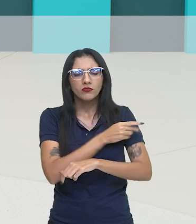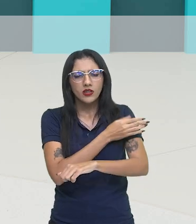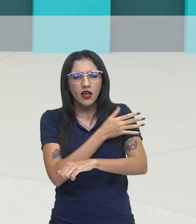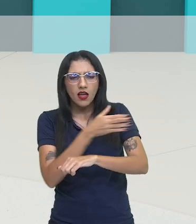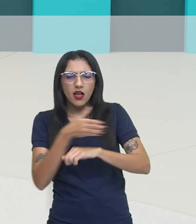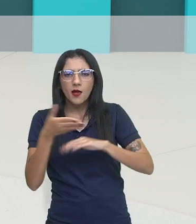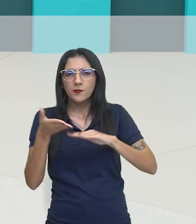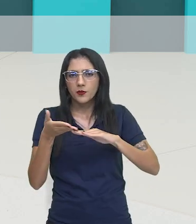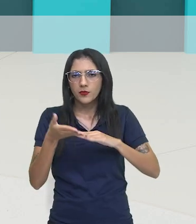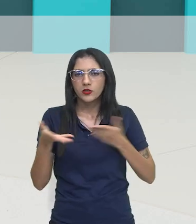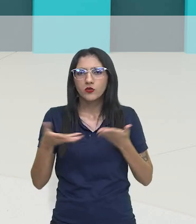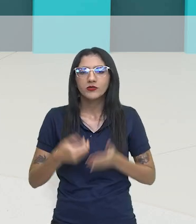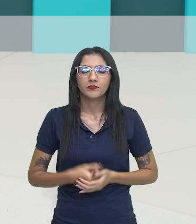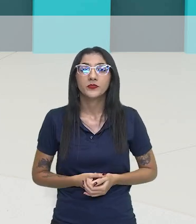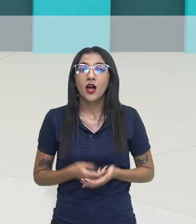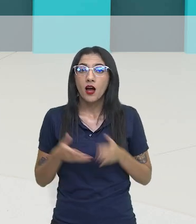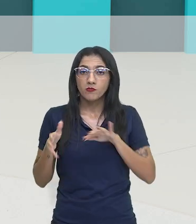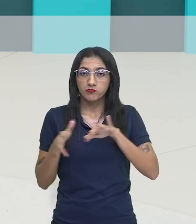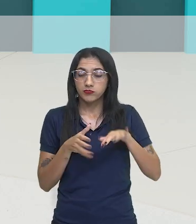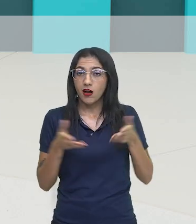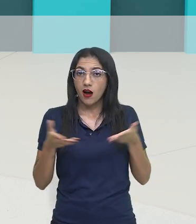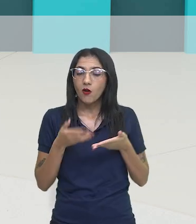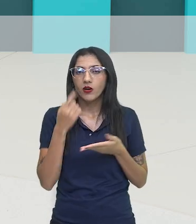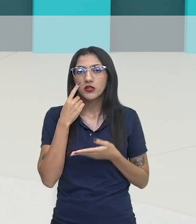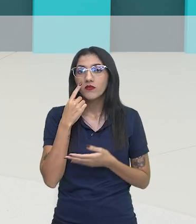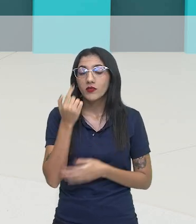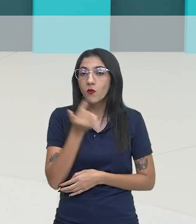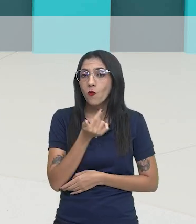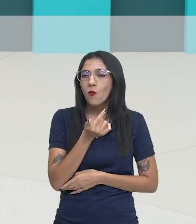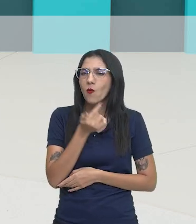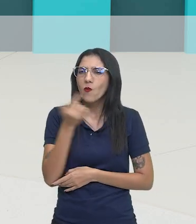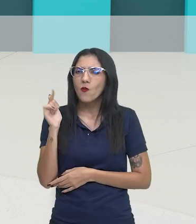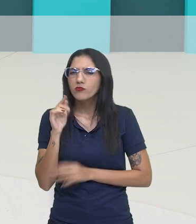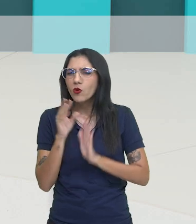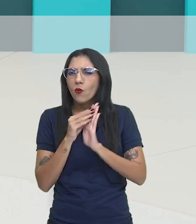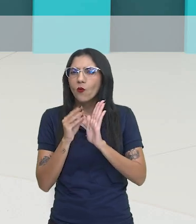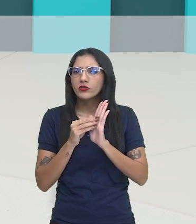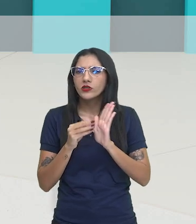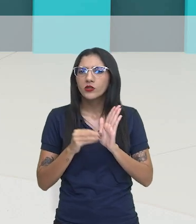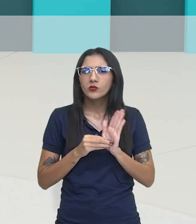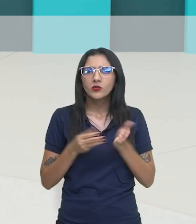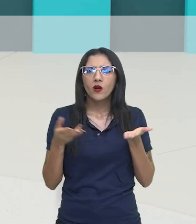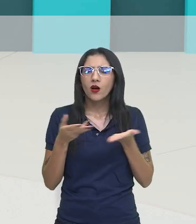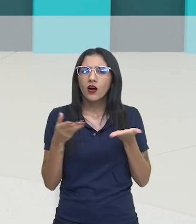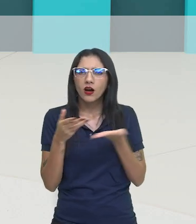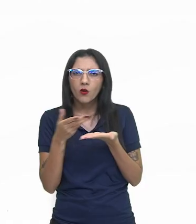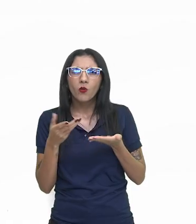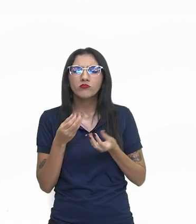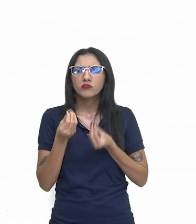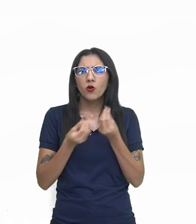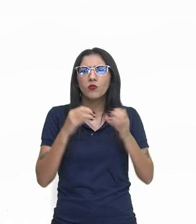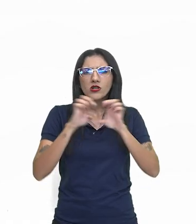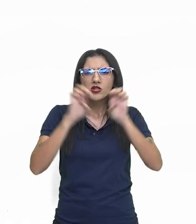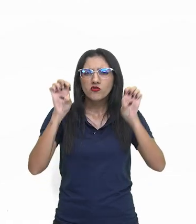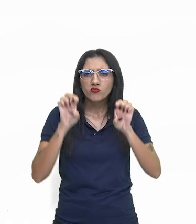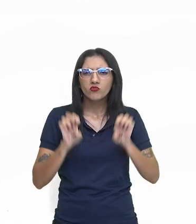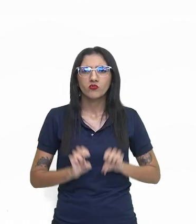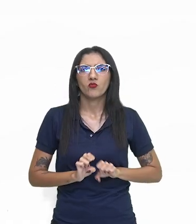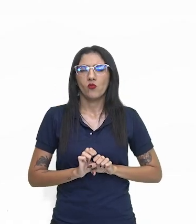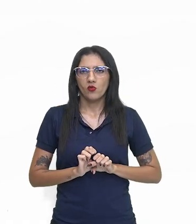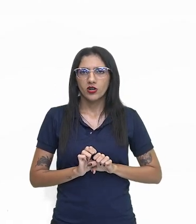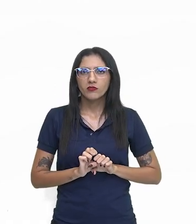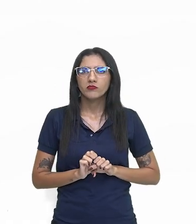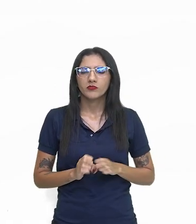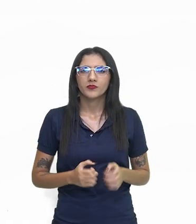onde a gente possa estudar mais sobre essa estrutura. Vamos ver o aspecto anatômico e cinesiológico